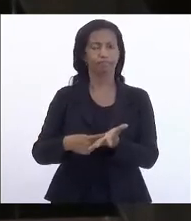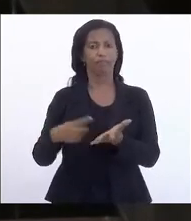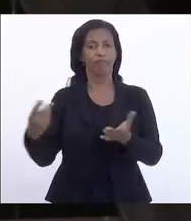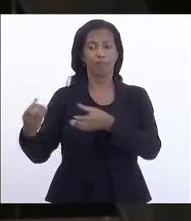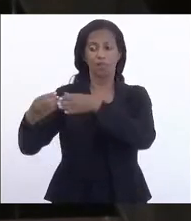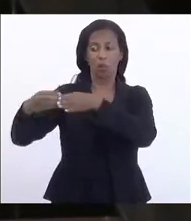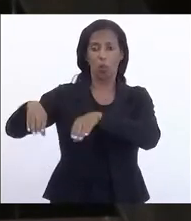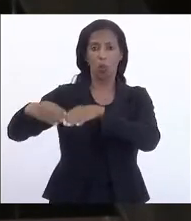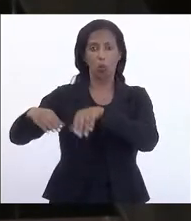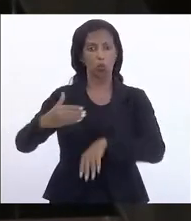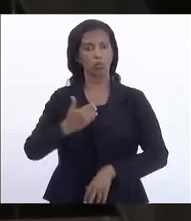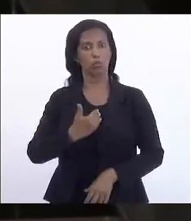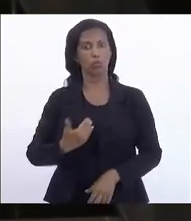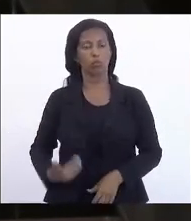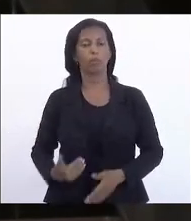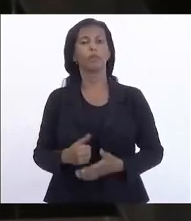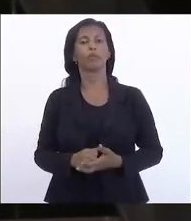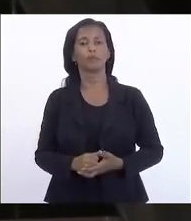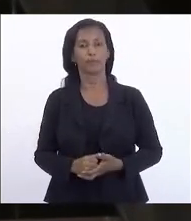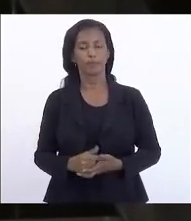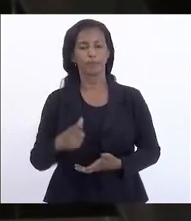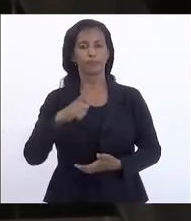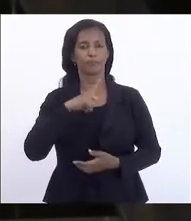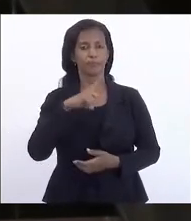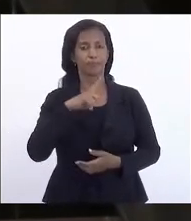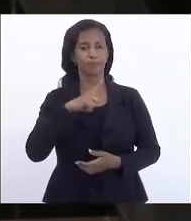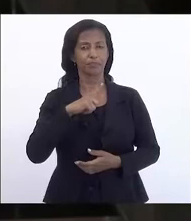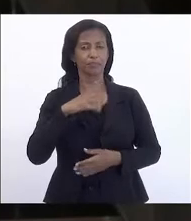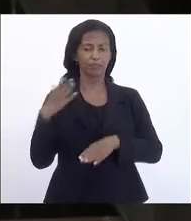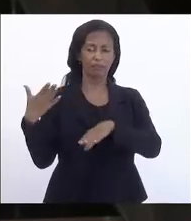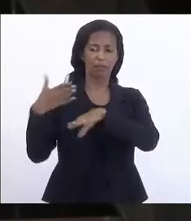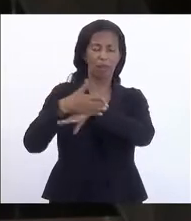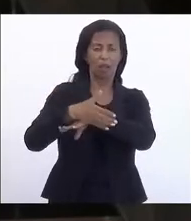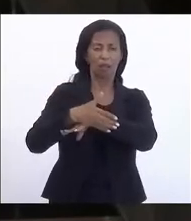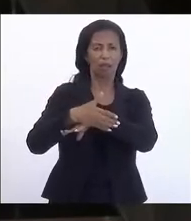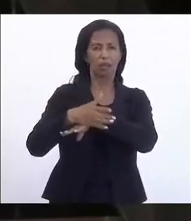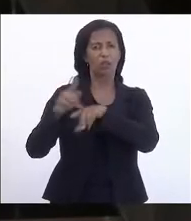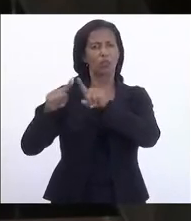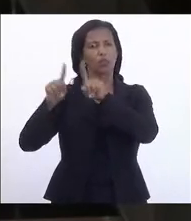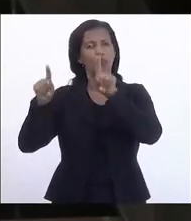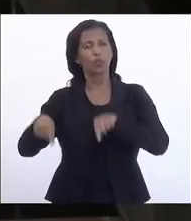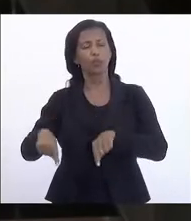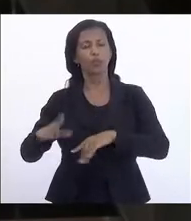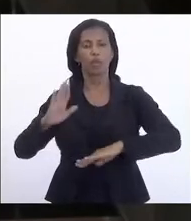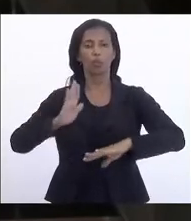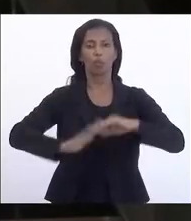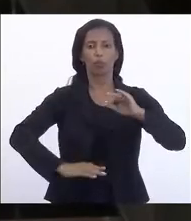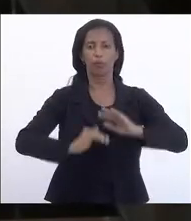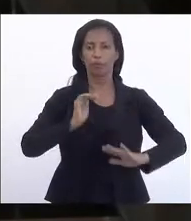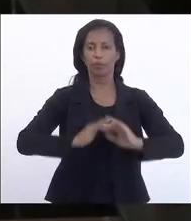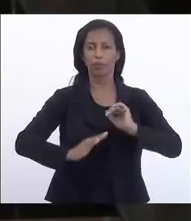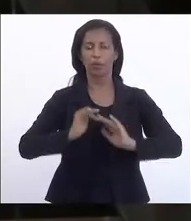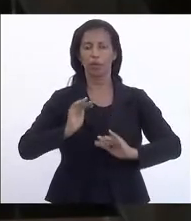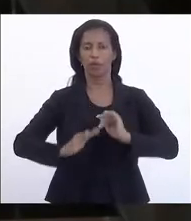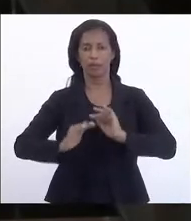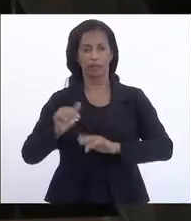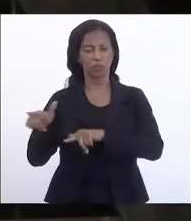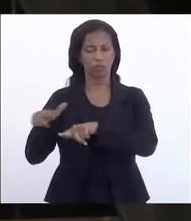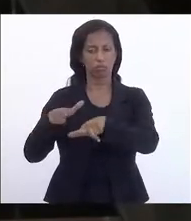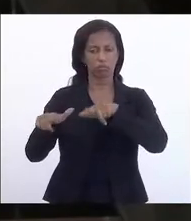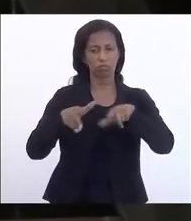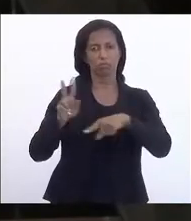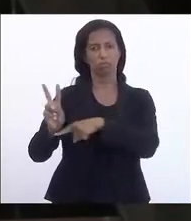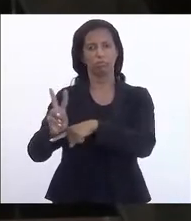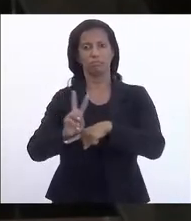concurso público para engrossar os seus quadros com profissionais capacitados para esse trabalho de